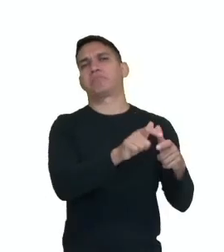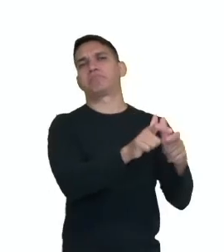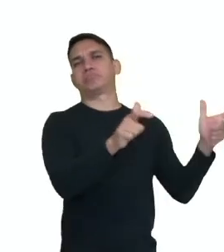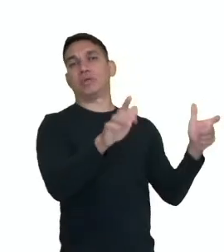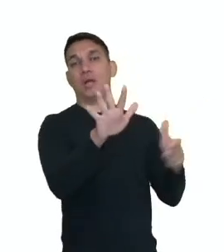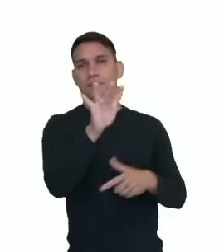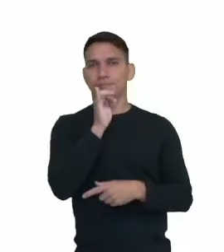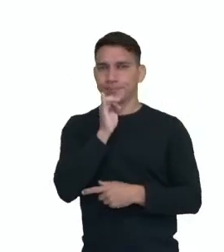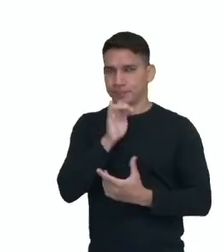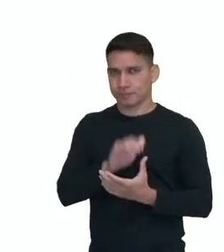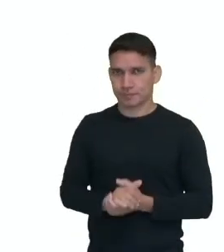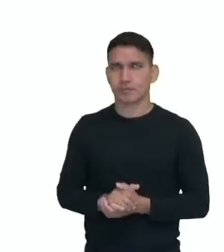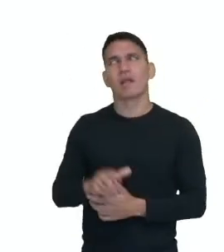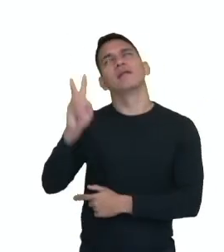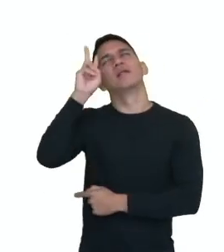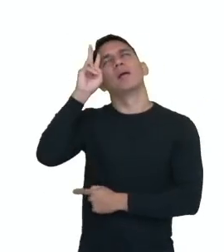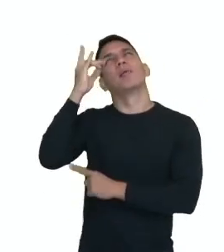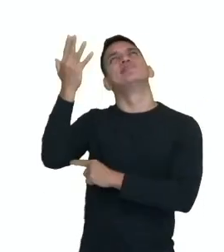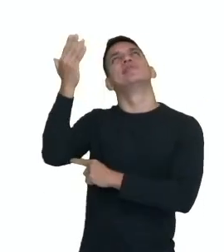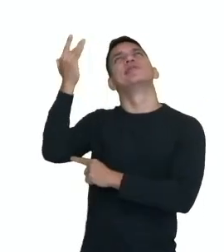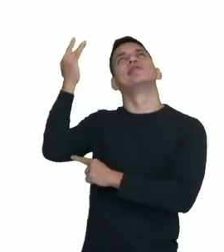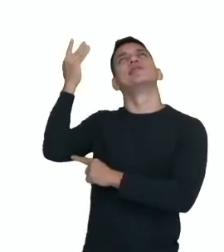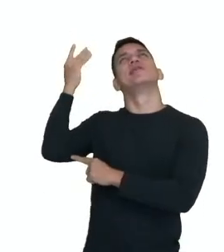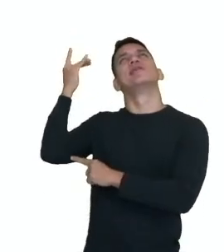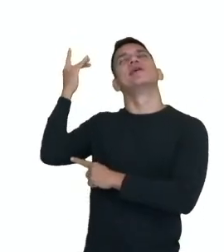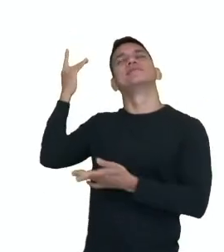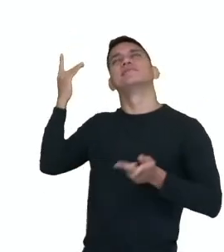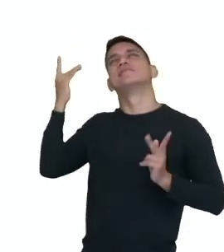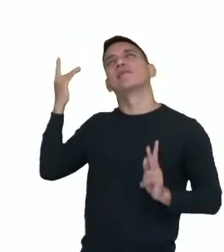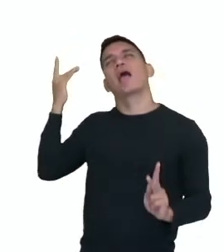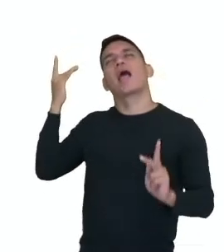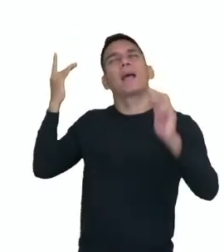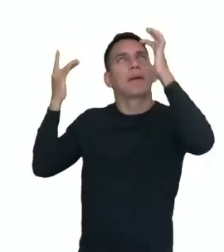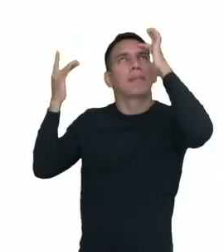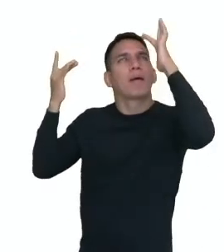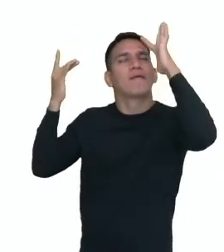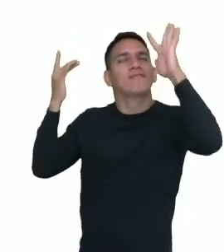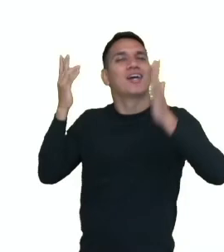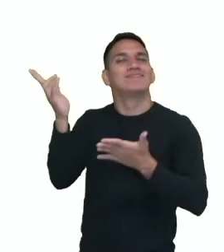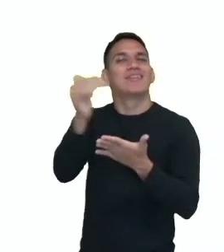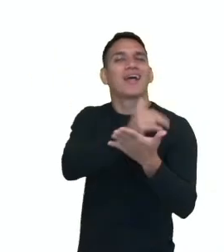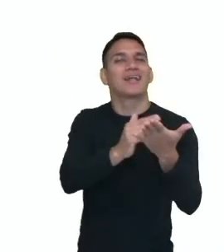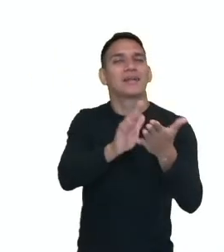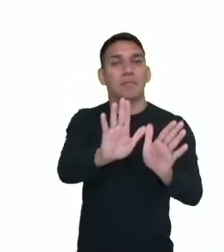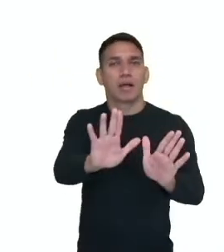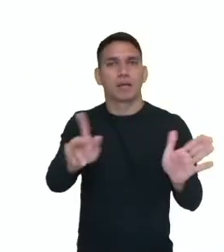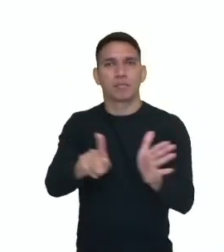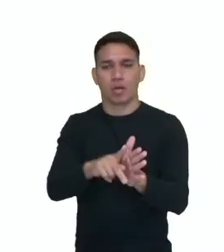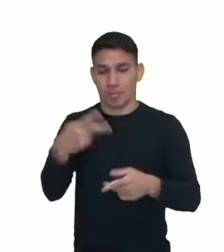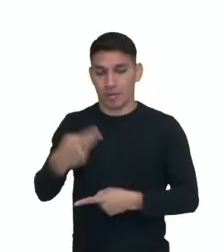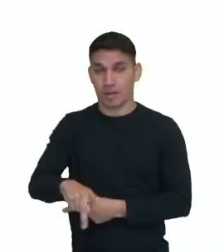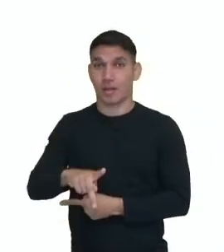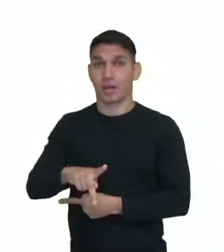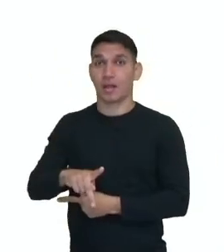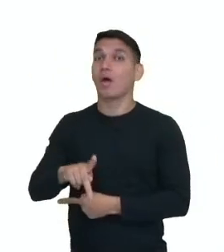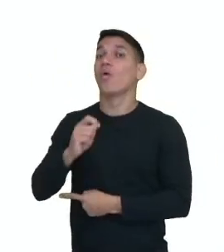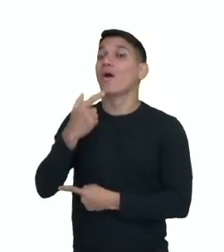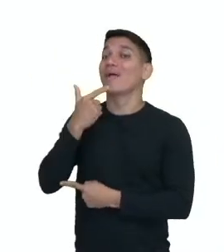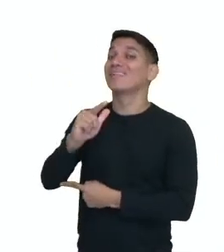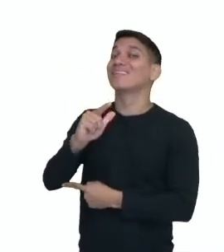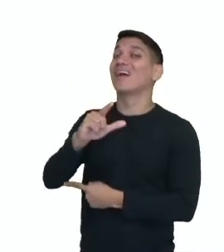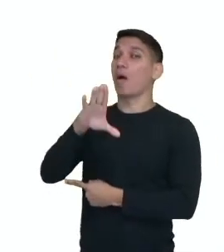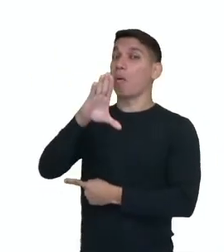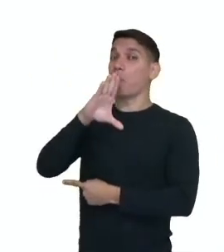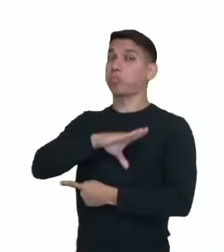minhas lembranças mais antigas, eu me vejo sempre desenhando. Entretanto, no português brasileiro padrão, a